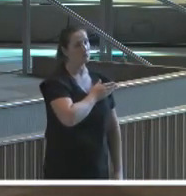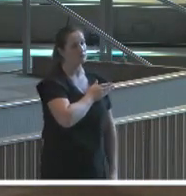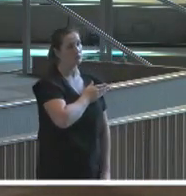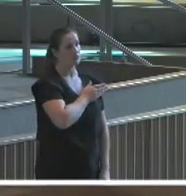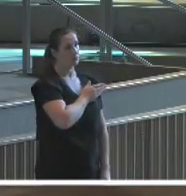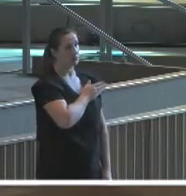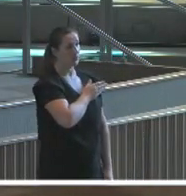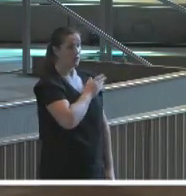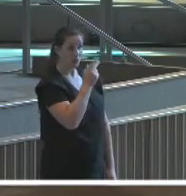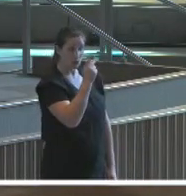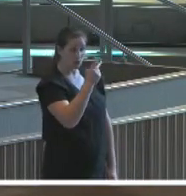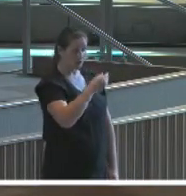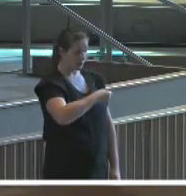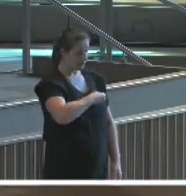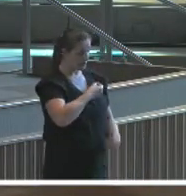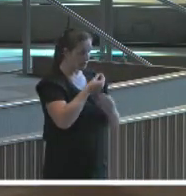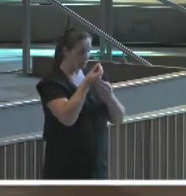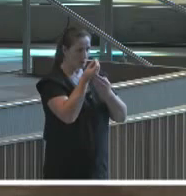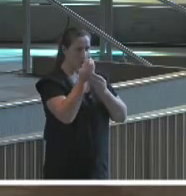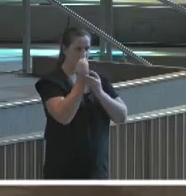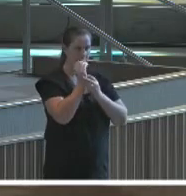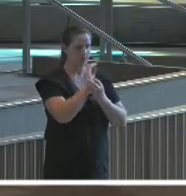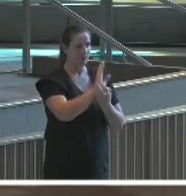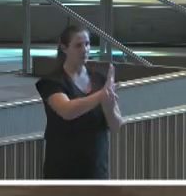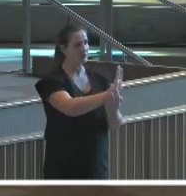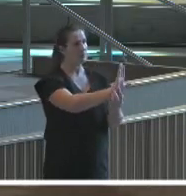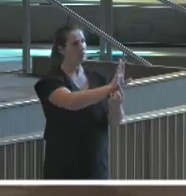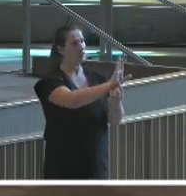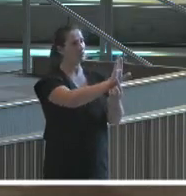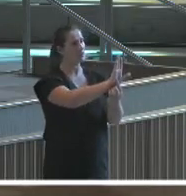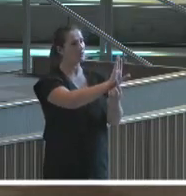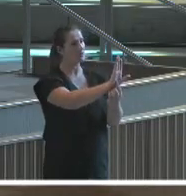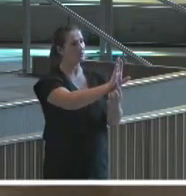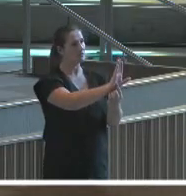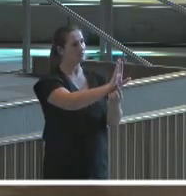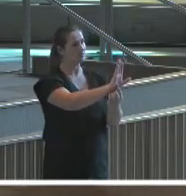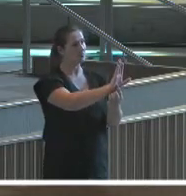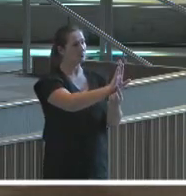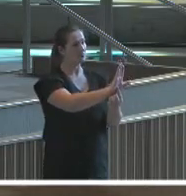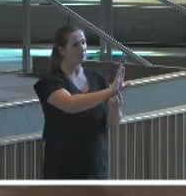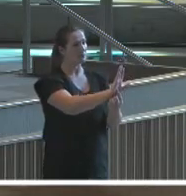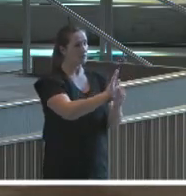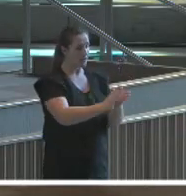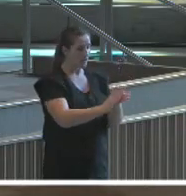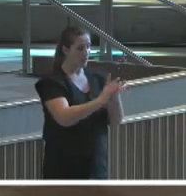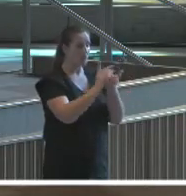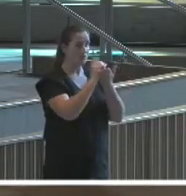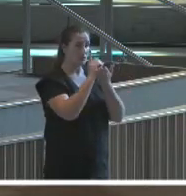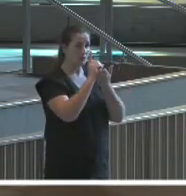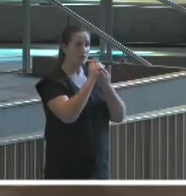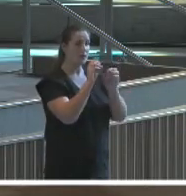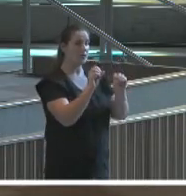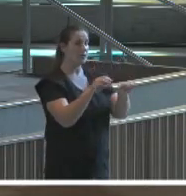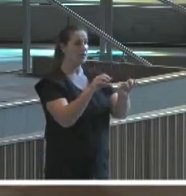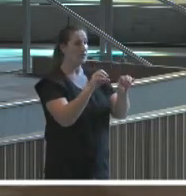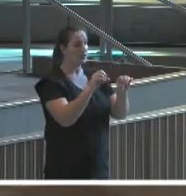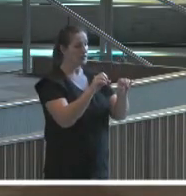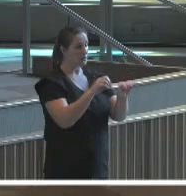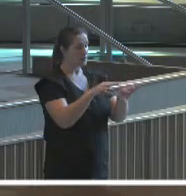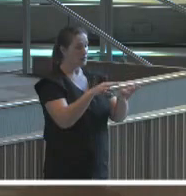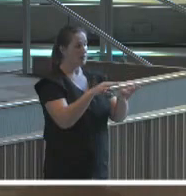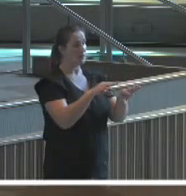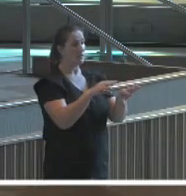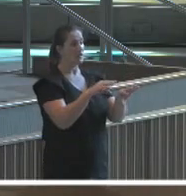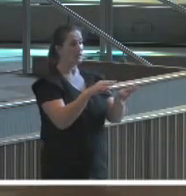através da sua vida, dos seus atos. Porque a Bíblia ensina que são os frutos que revelam